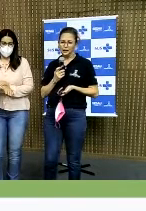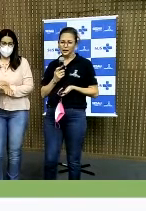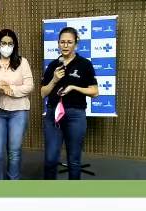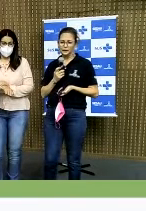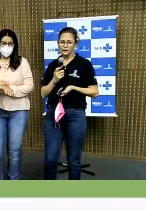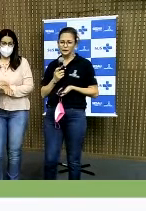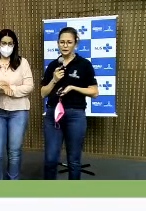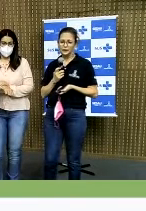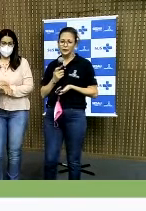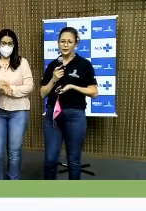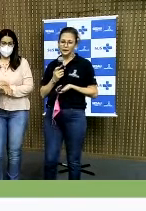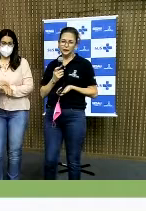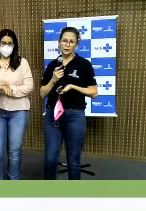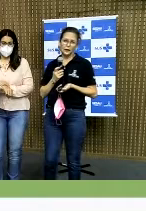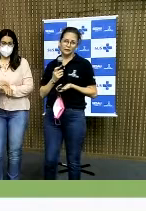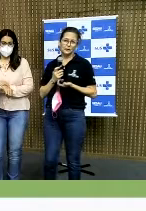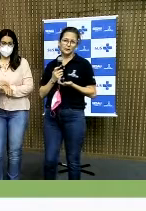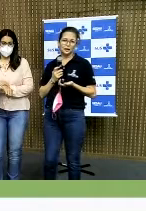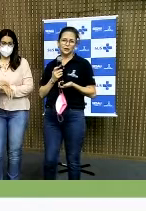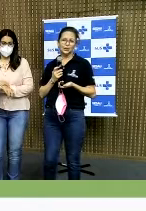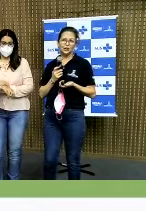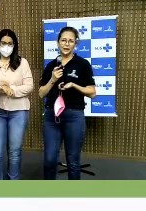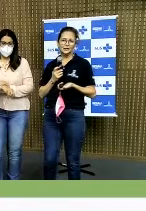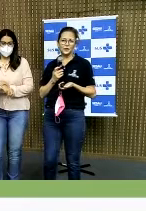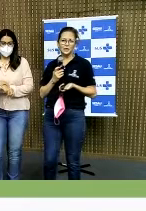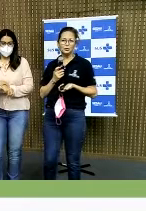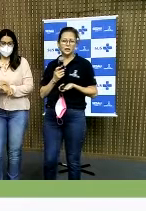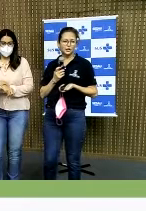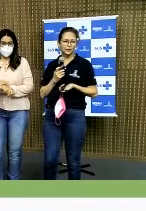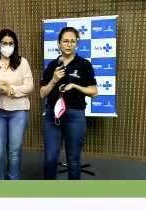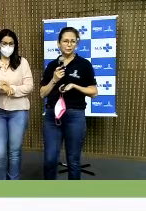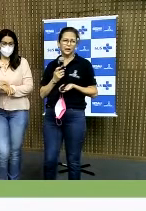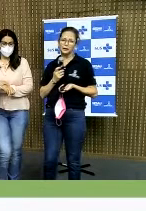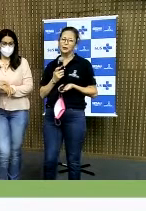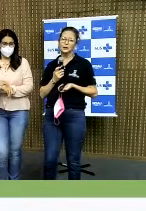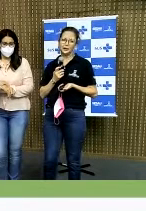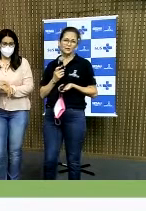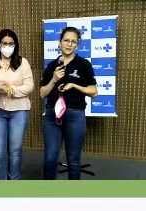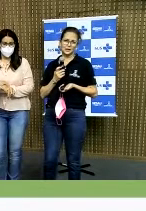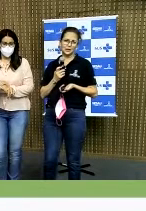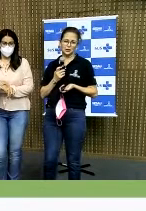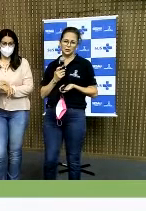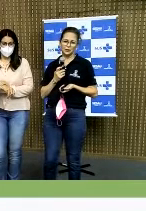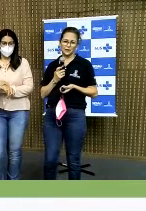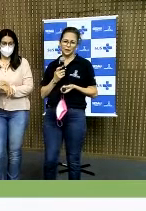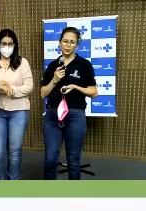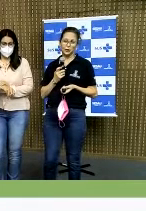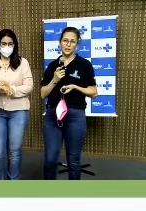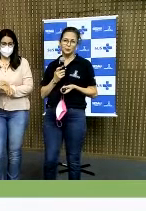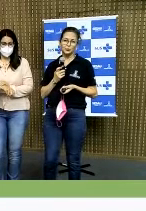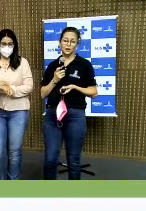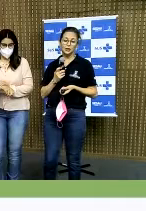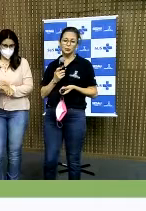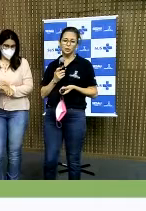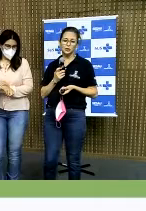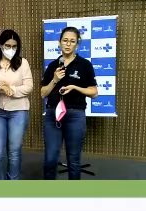atenderem, né? E a gente tenta fazer a busca ativa também, e às vezes a gente não consegue. Por isso